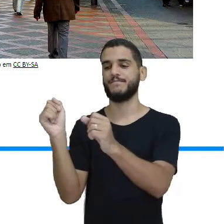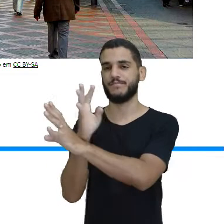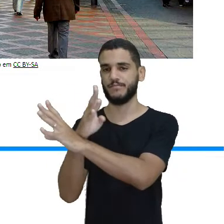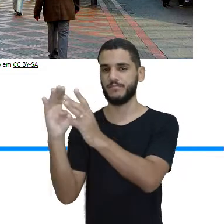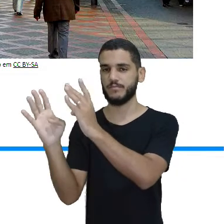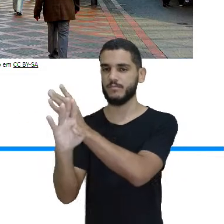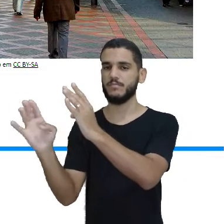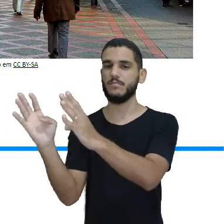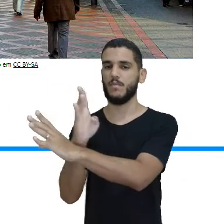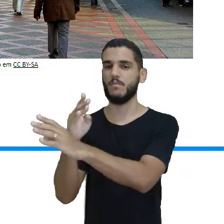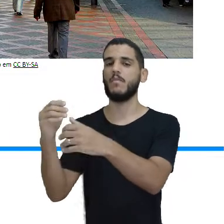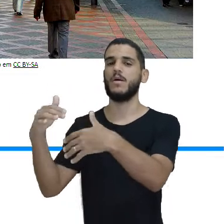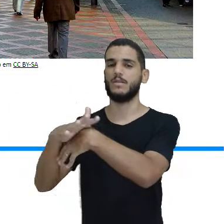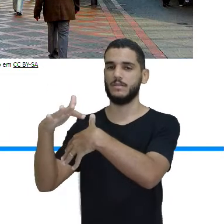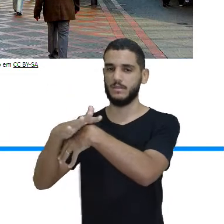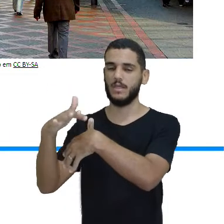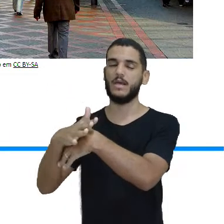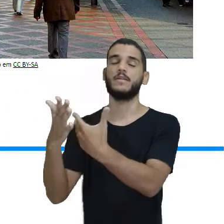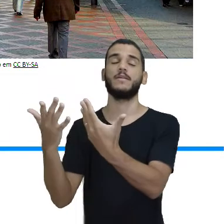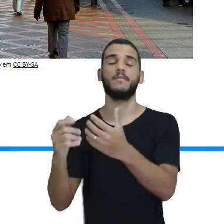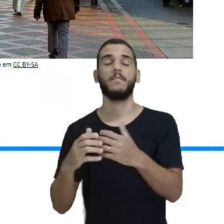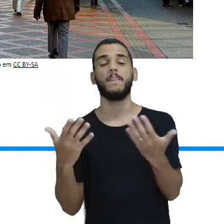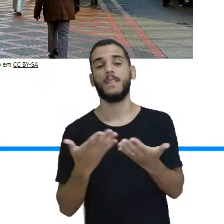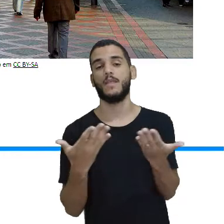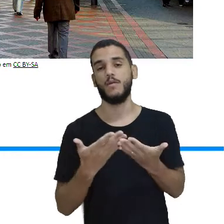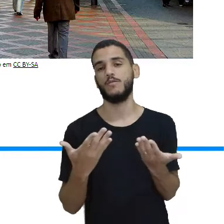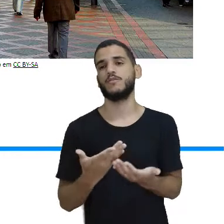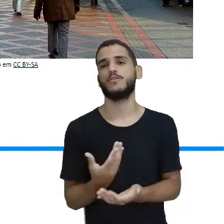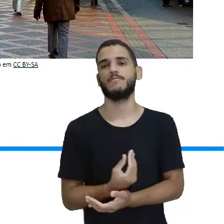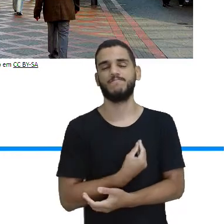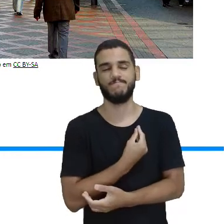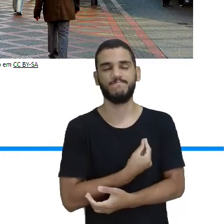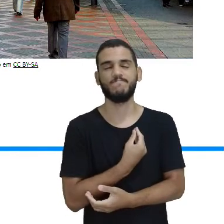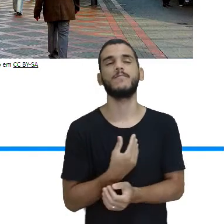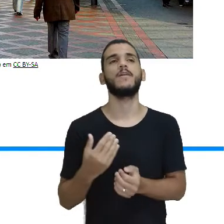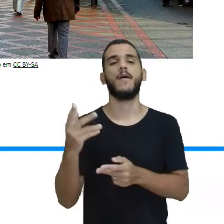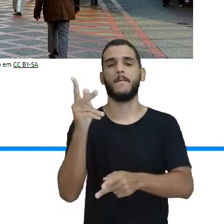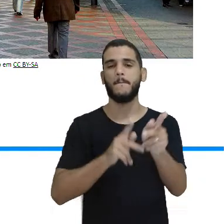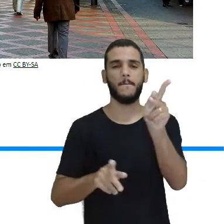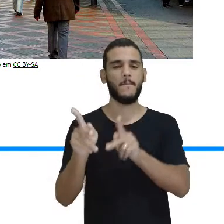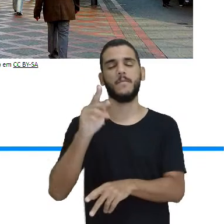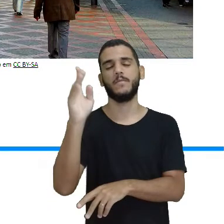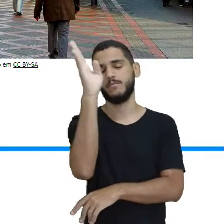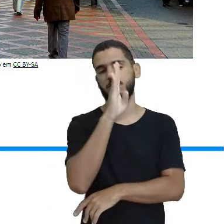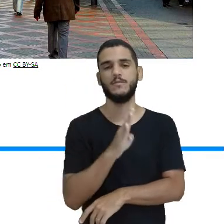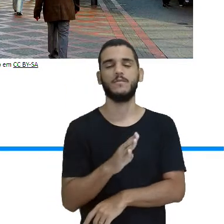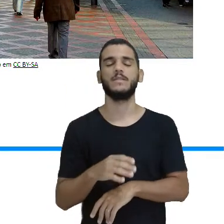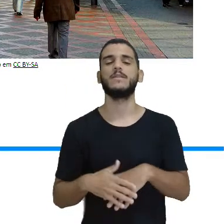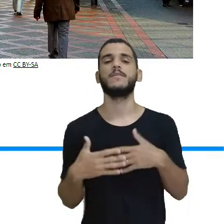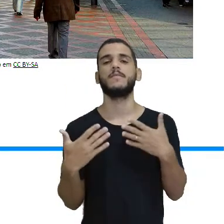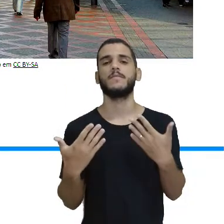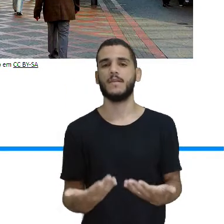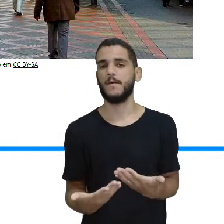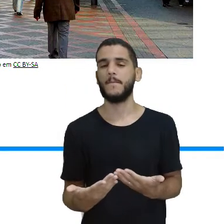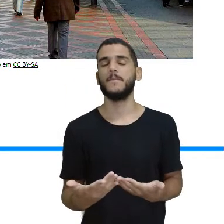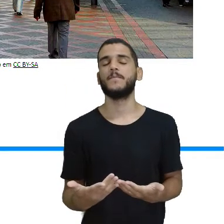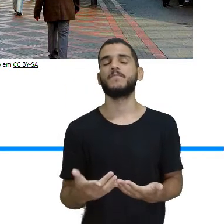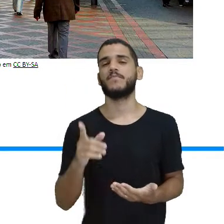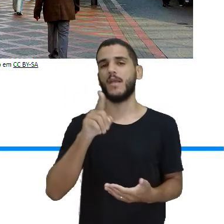né? Então, o que acontece? Hoje, nos nossos dias, vive a maior parte da população brasileira. Então, apesar de